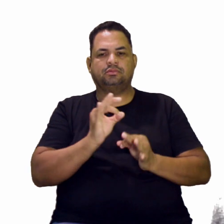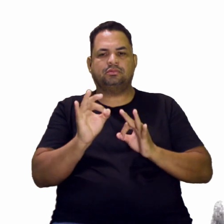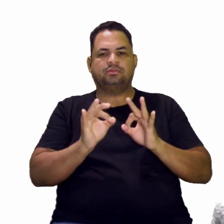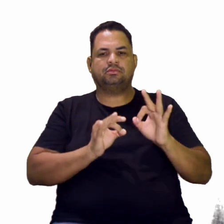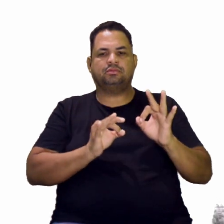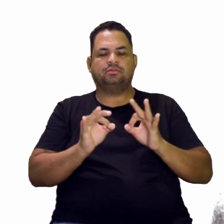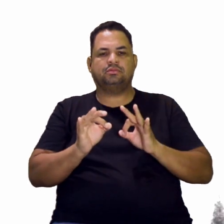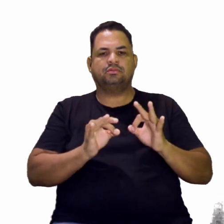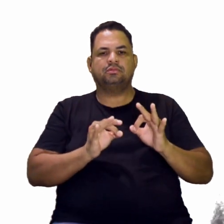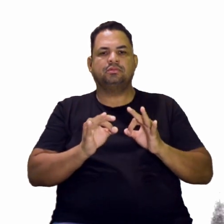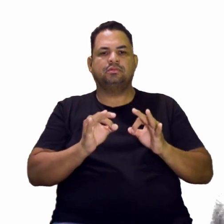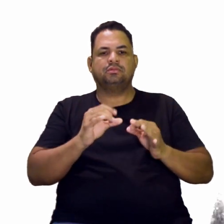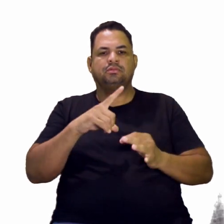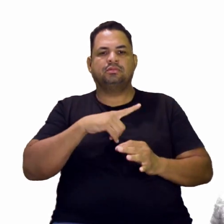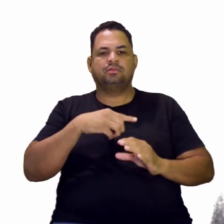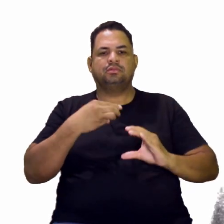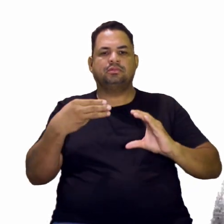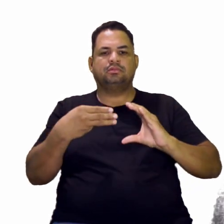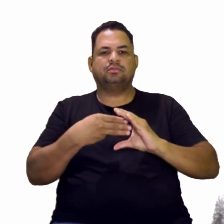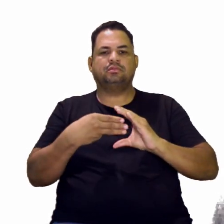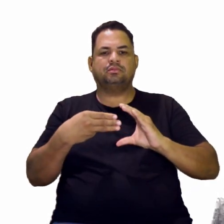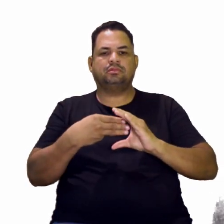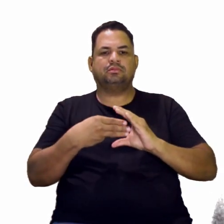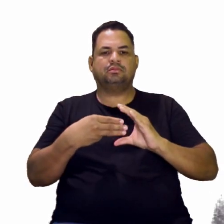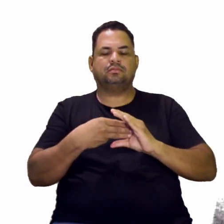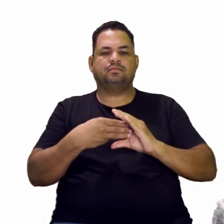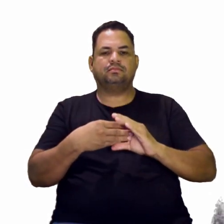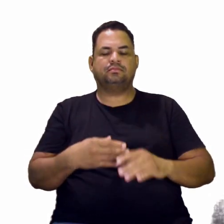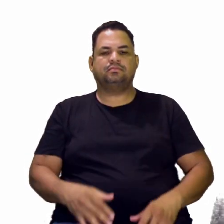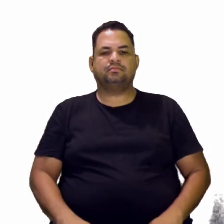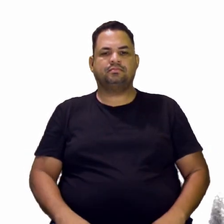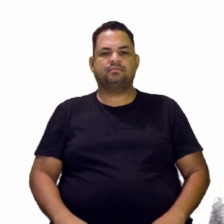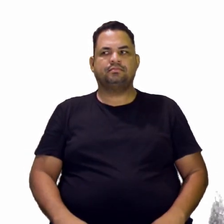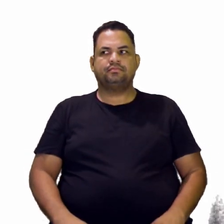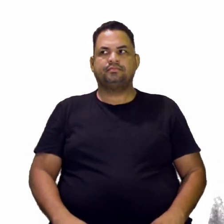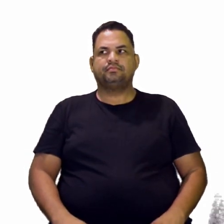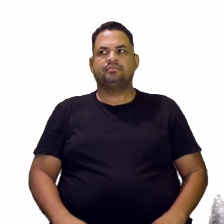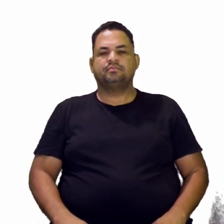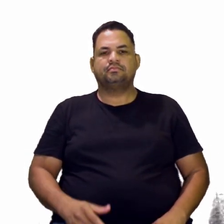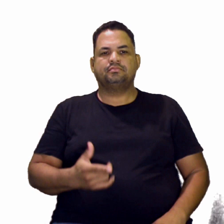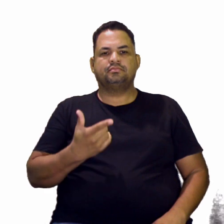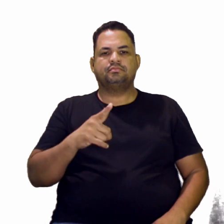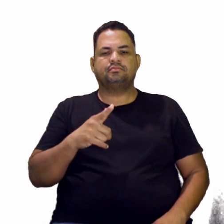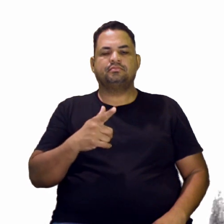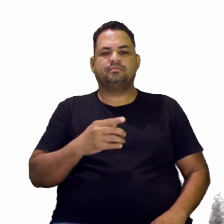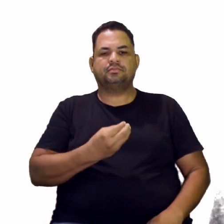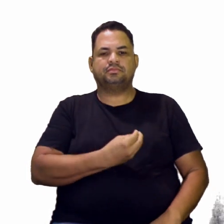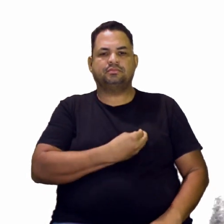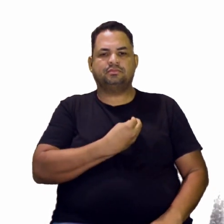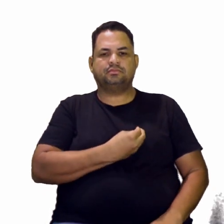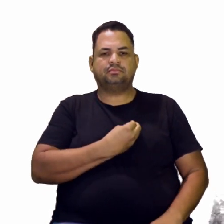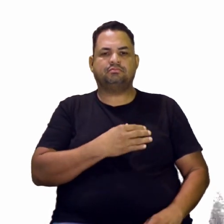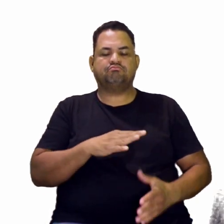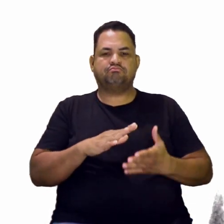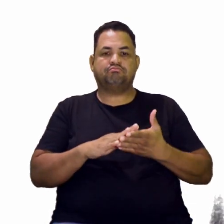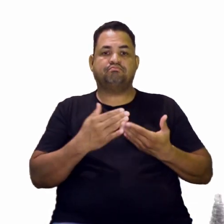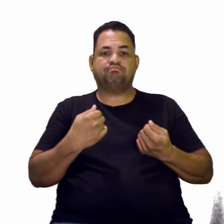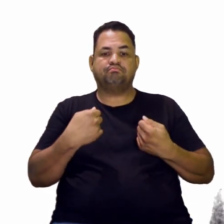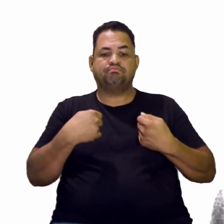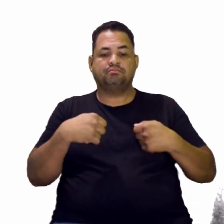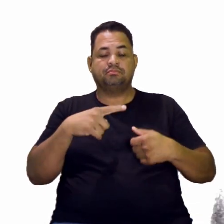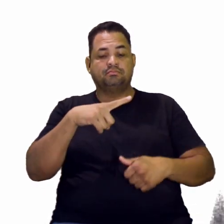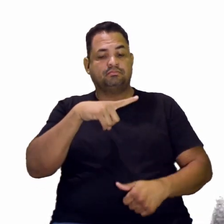formado por células, né? Não existe vida sem